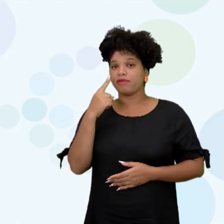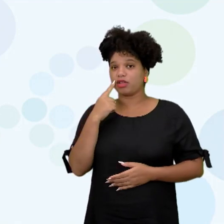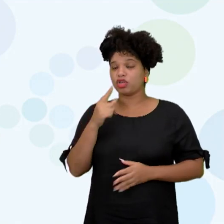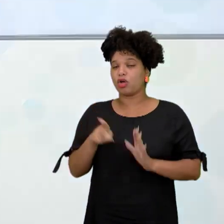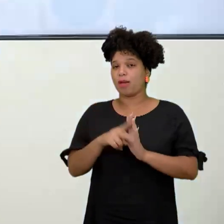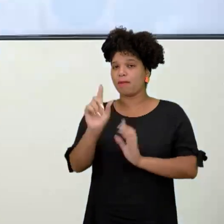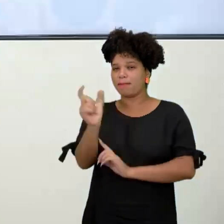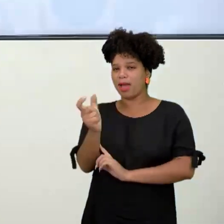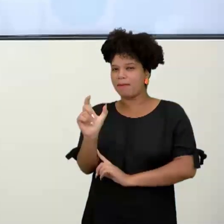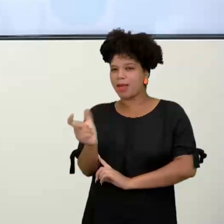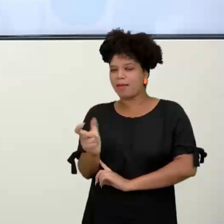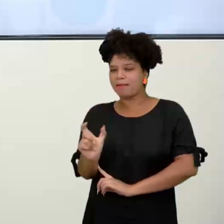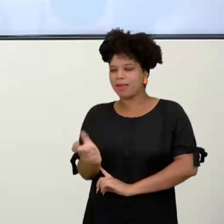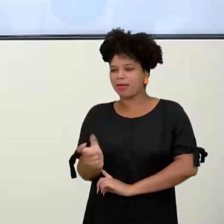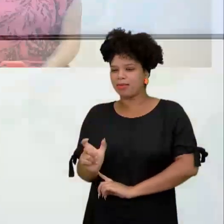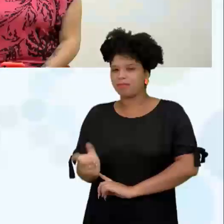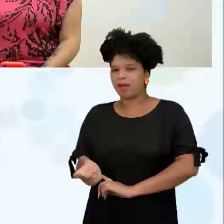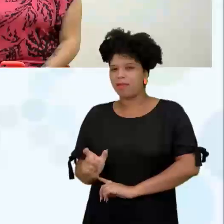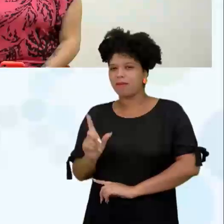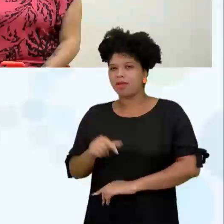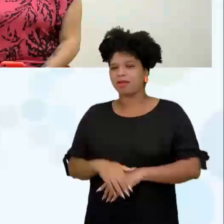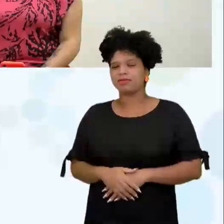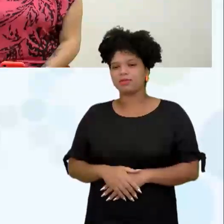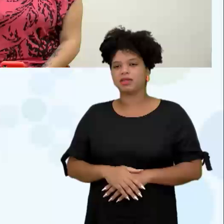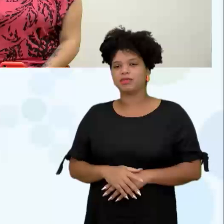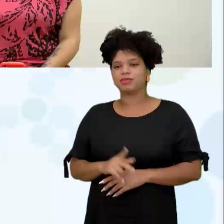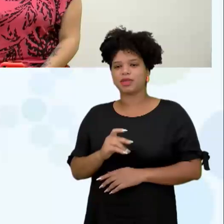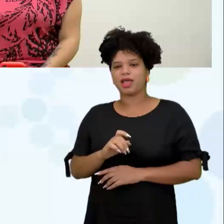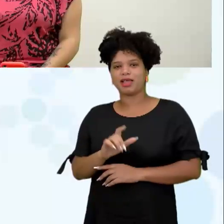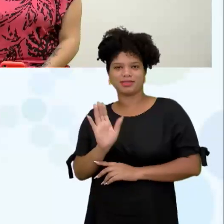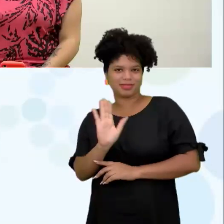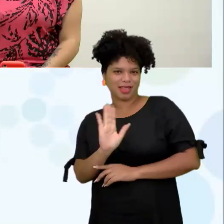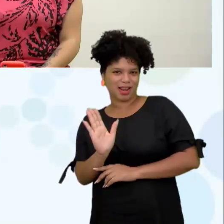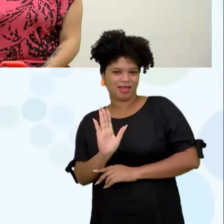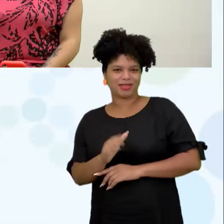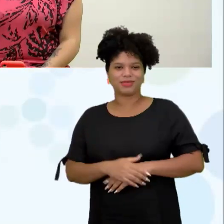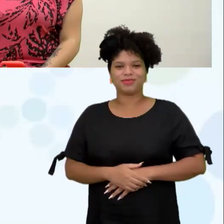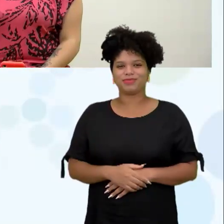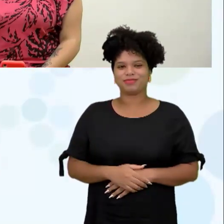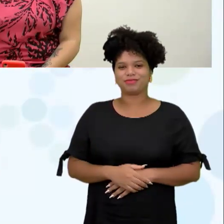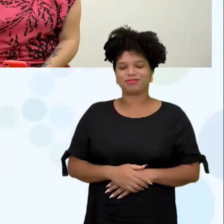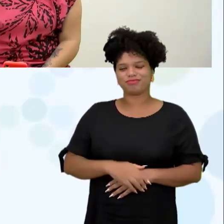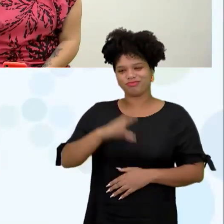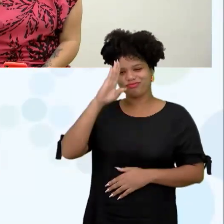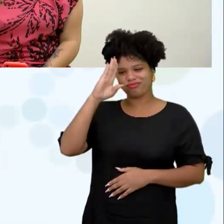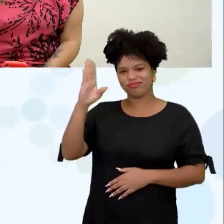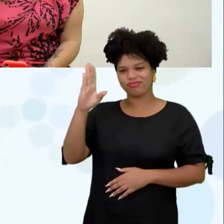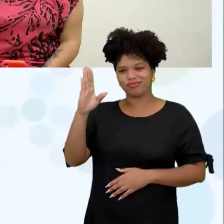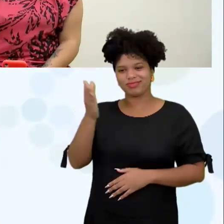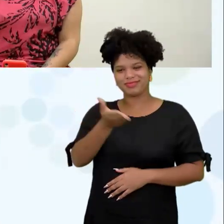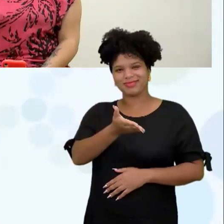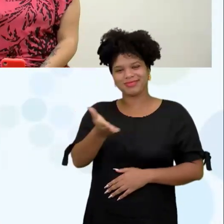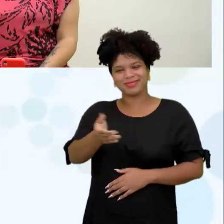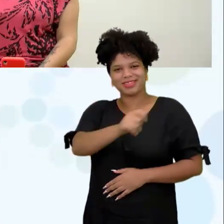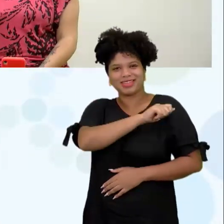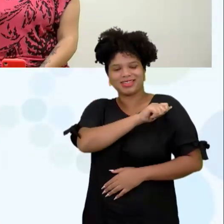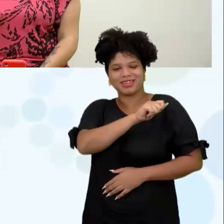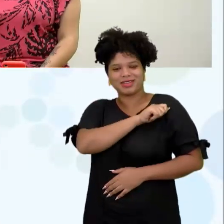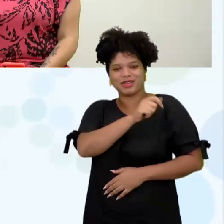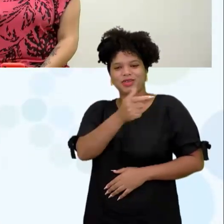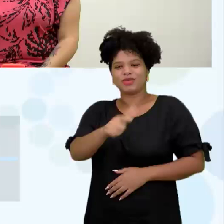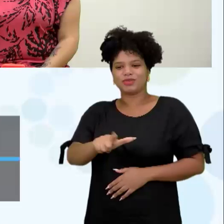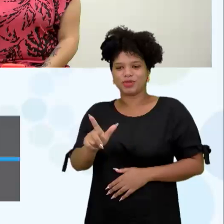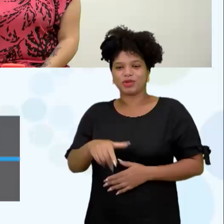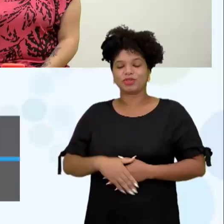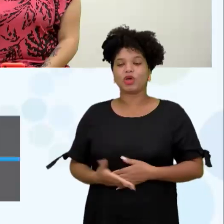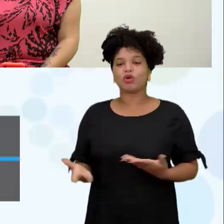é Hello World. Então tá bom. Então hello, não gosto. Hello Peoples. Hello Peoples, e é sobre